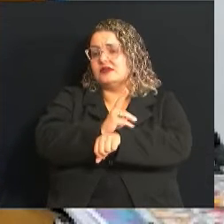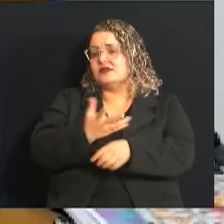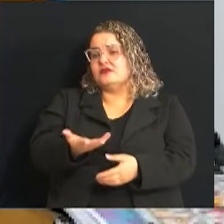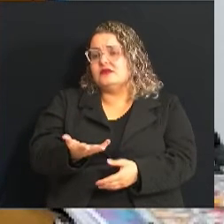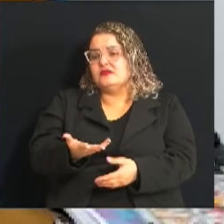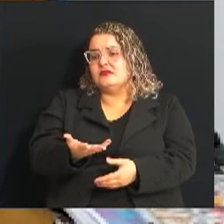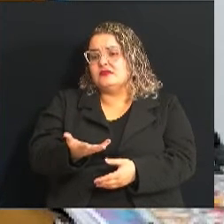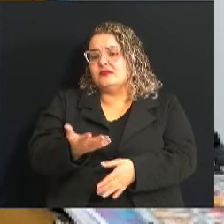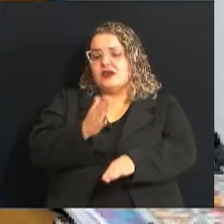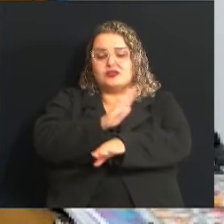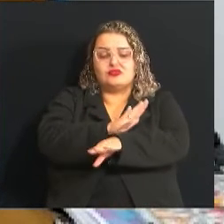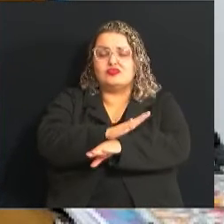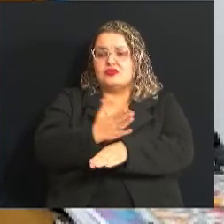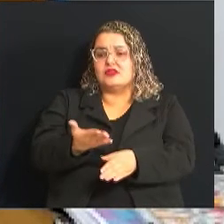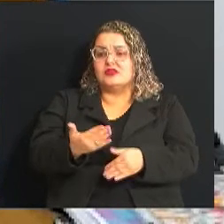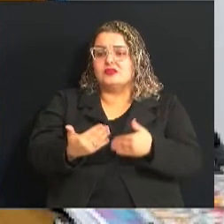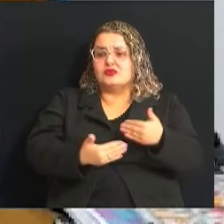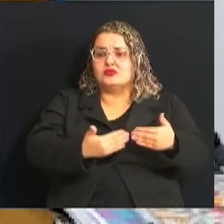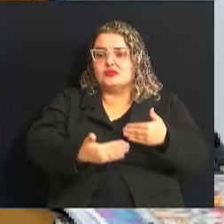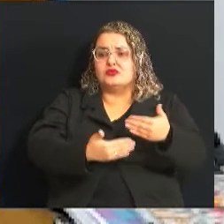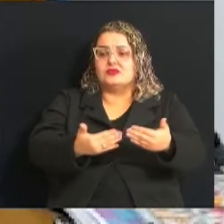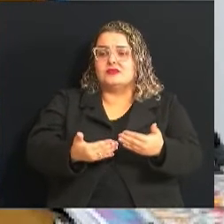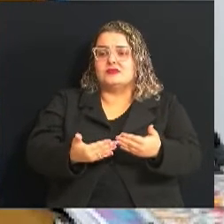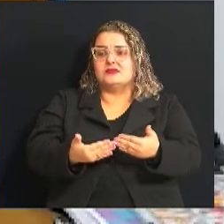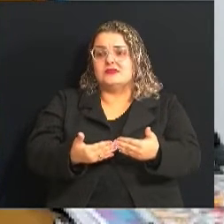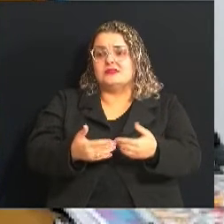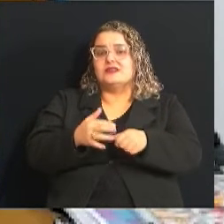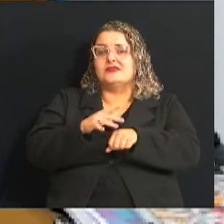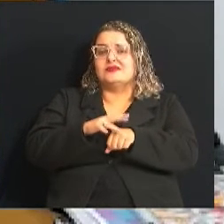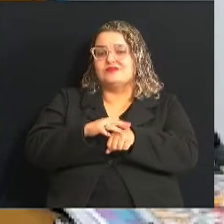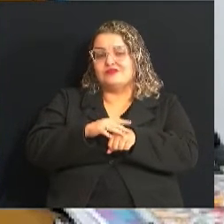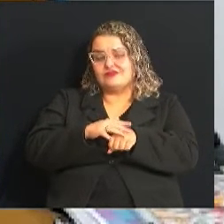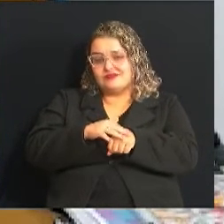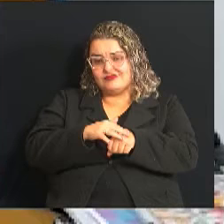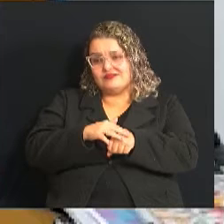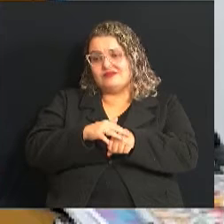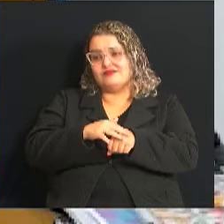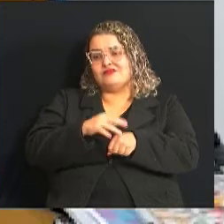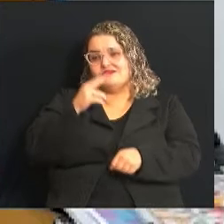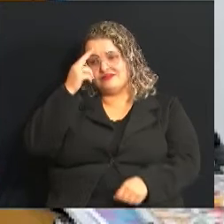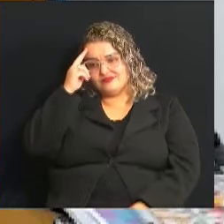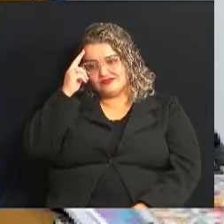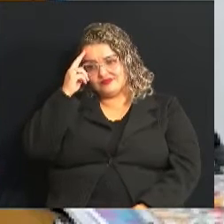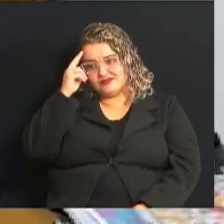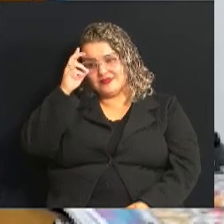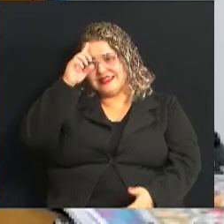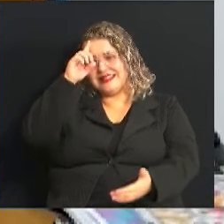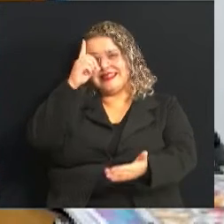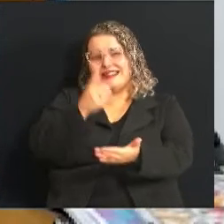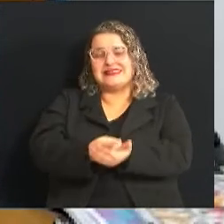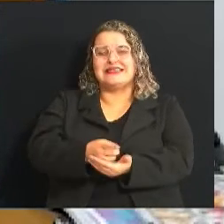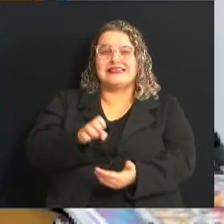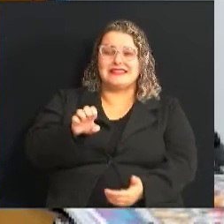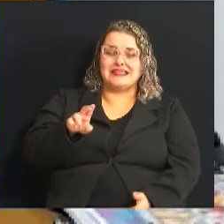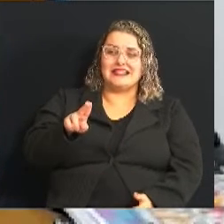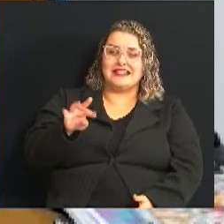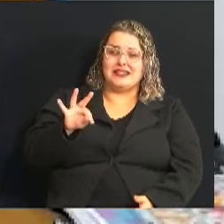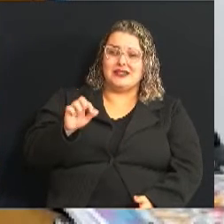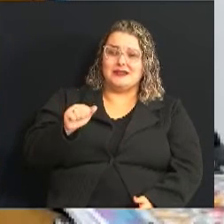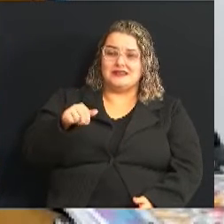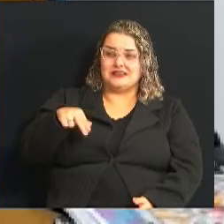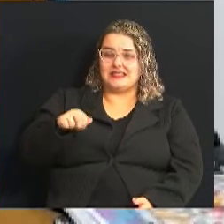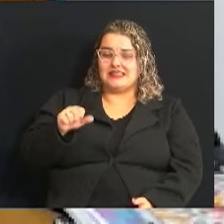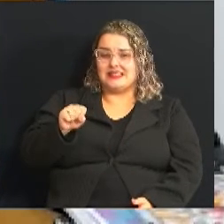esse animalzinho entra no processo, Gabriel, de adoecimento, e a decisão da eutanásia. Eu tenho um texto no meu blog